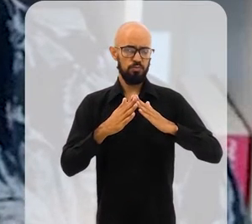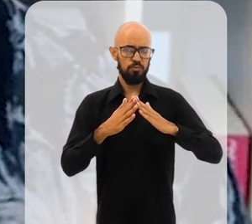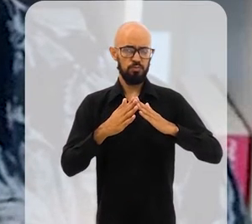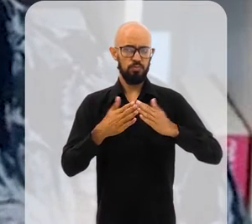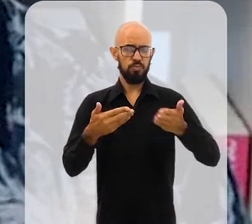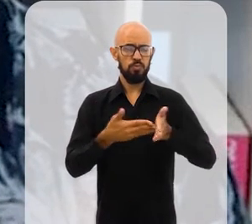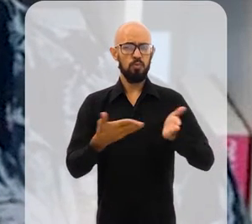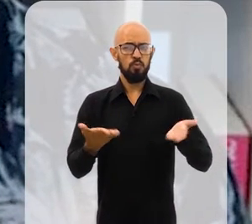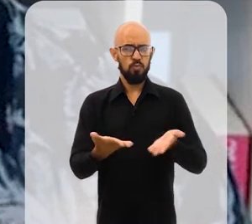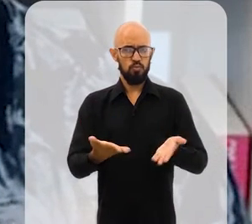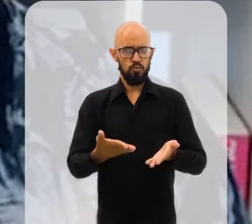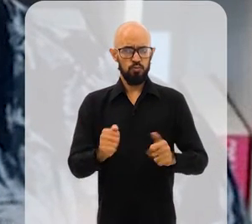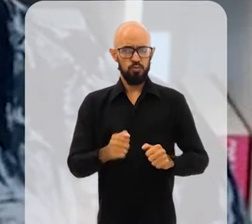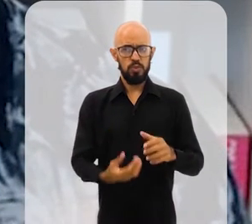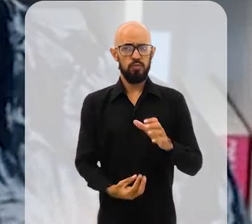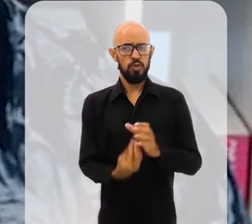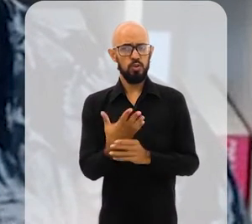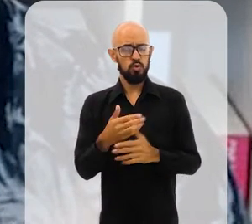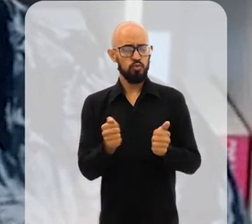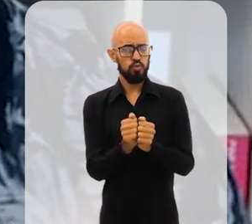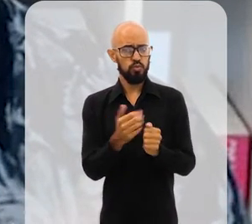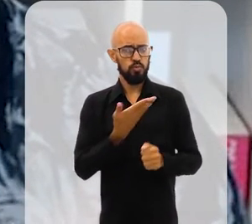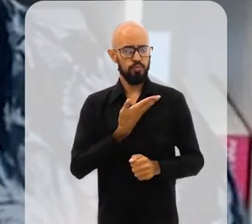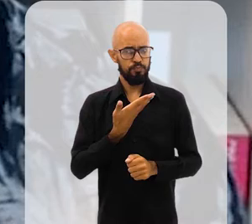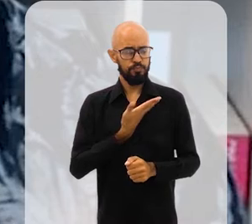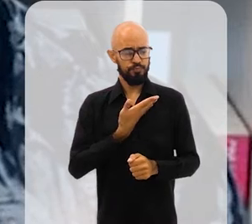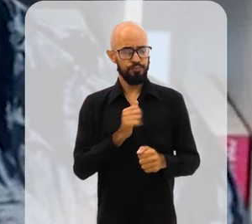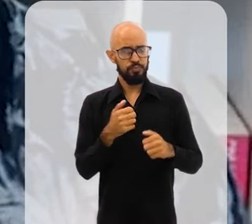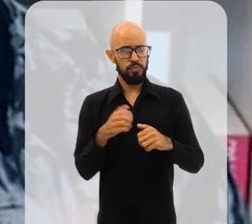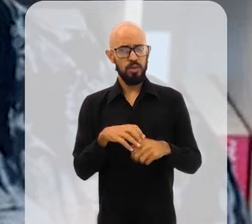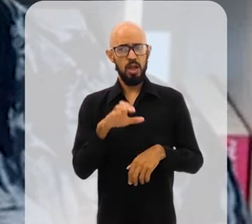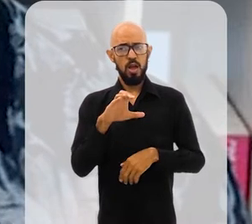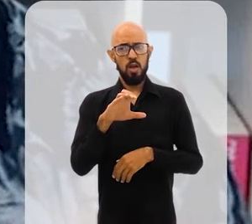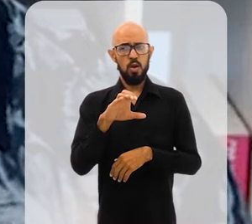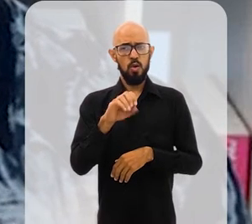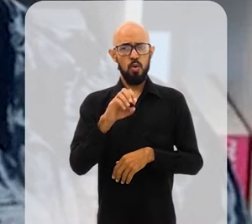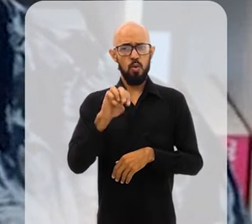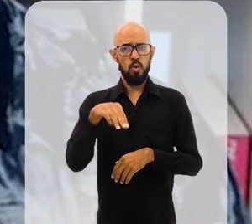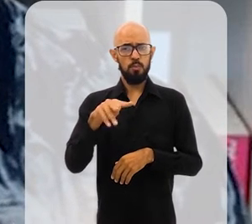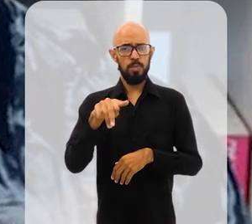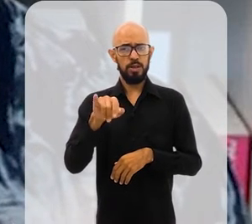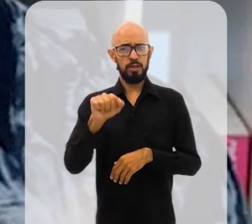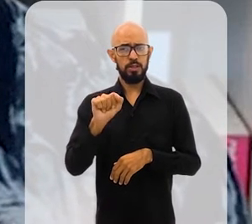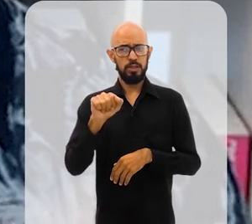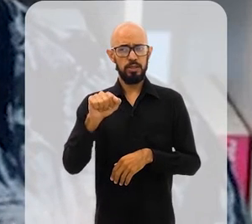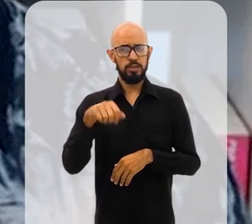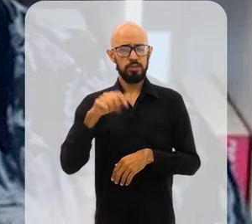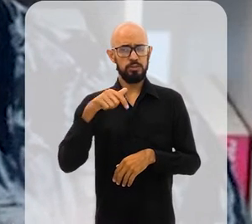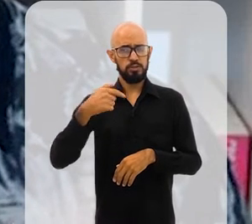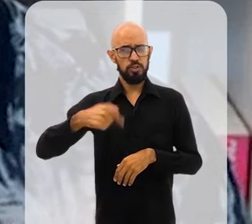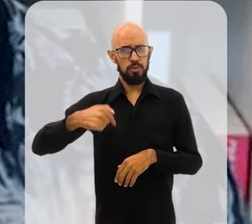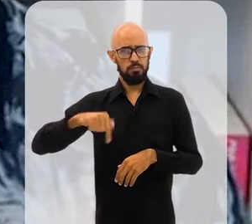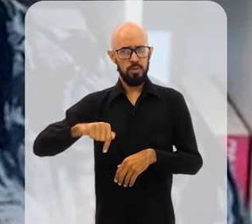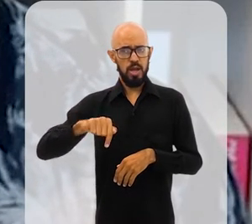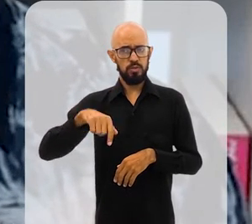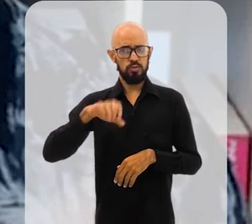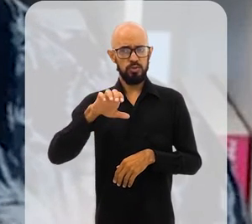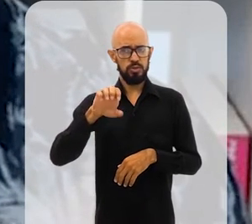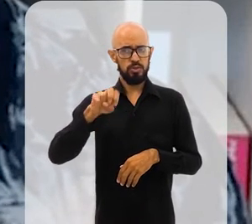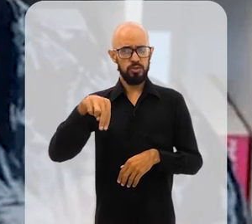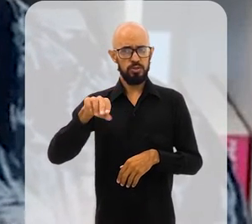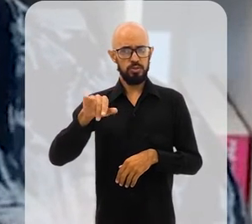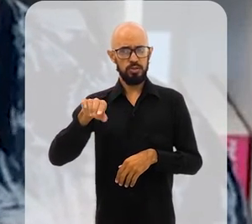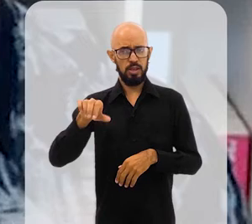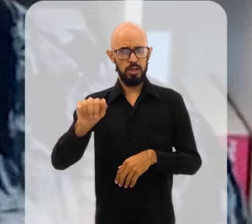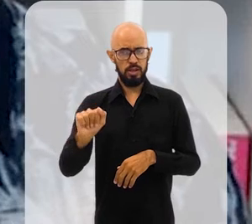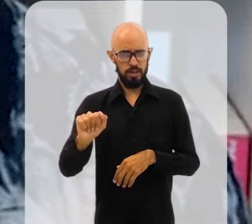então o desejo de criar, junto com amigos, a companhia teatral Queimados em Cena, que hoje abriga diversos cursos, cineclubes, espetáculos